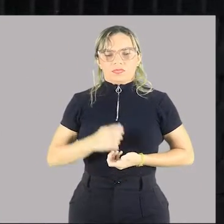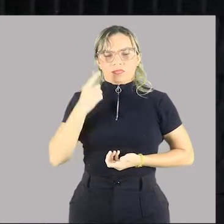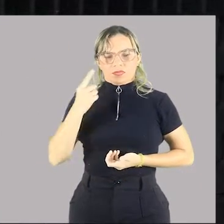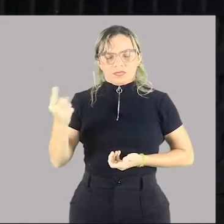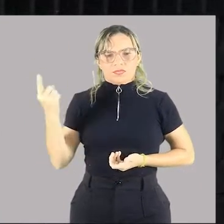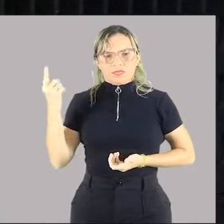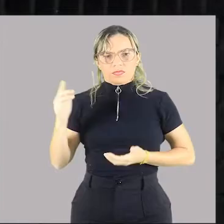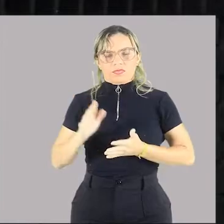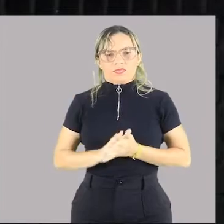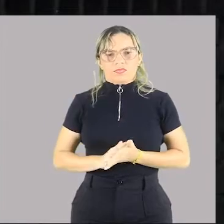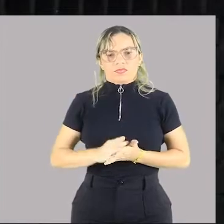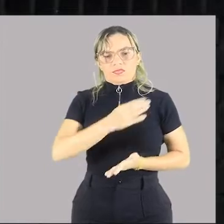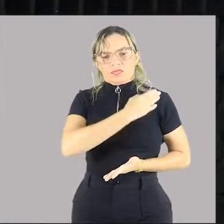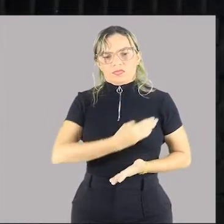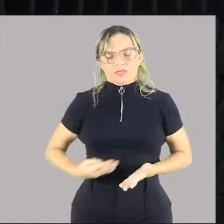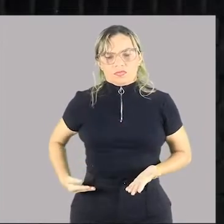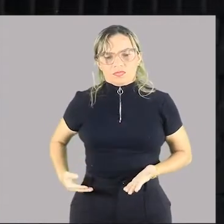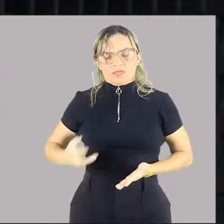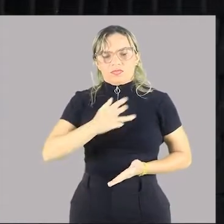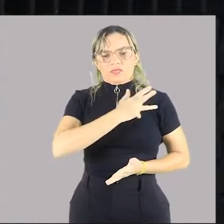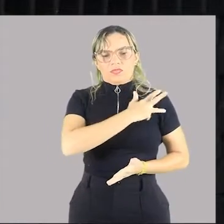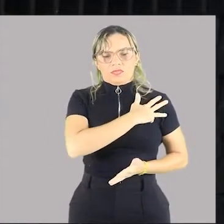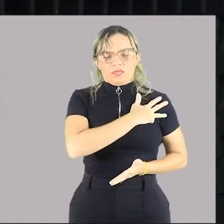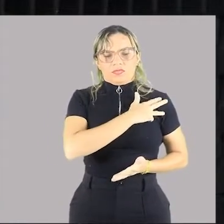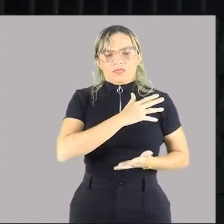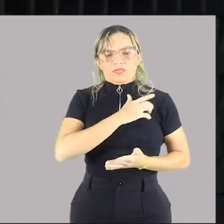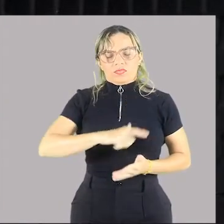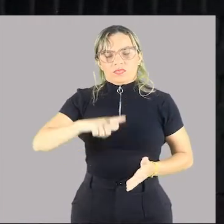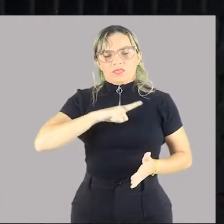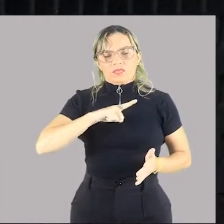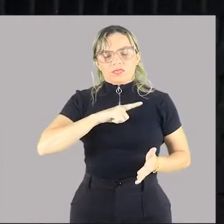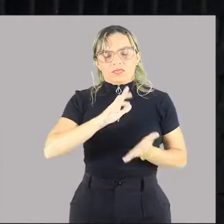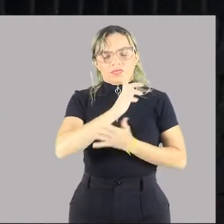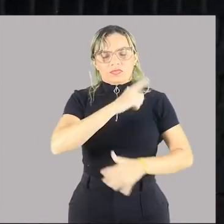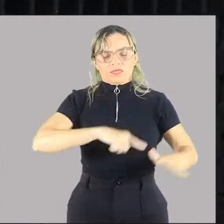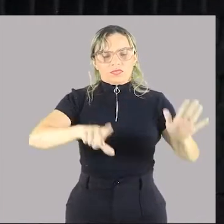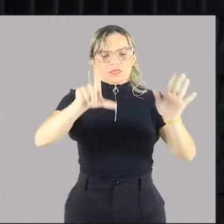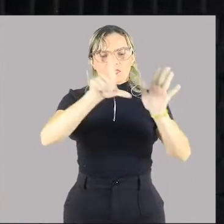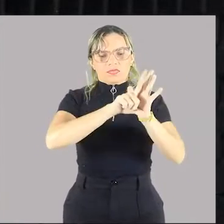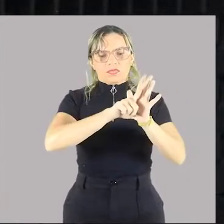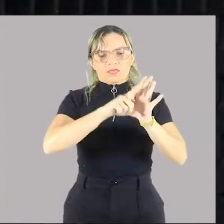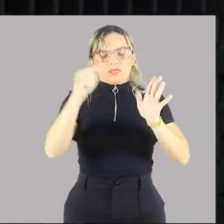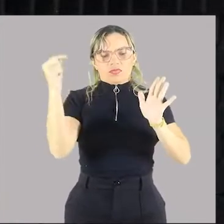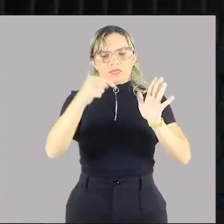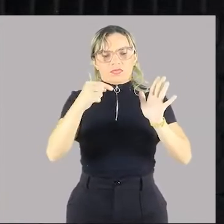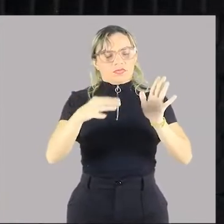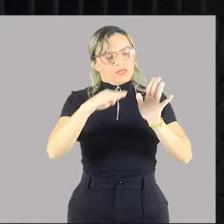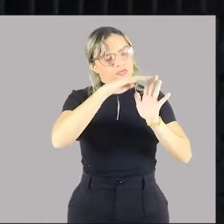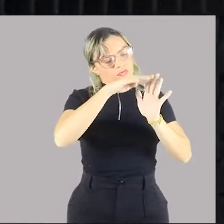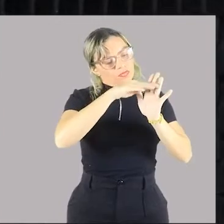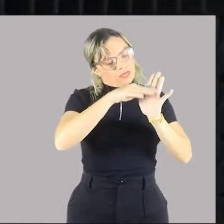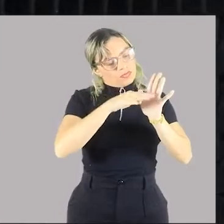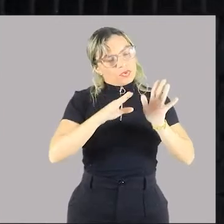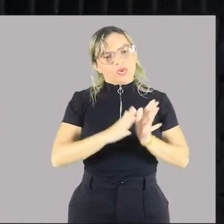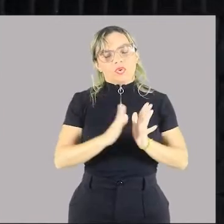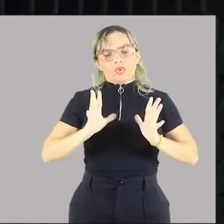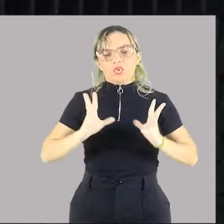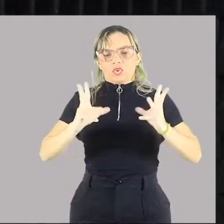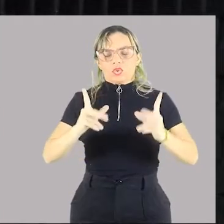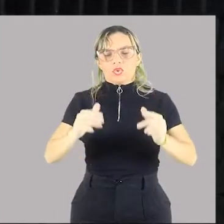Desde o governo Lula, nós temos uma lei que determina que todas as